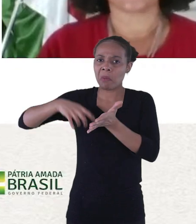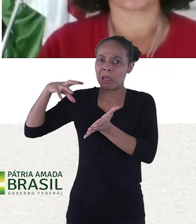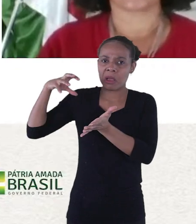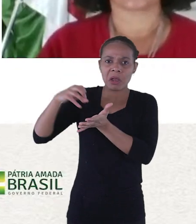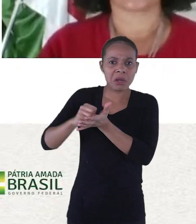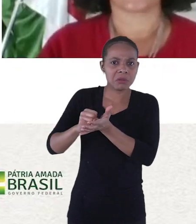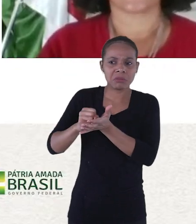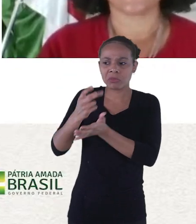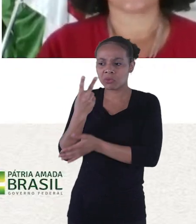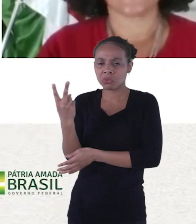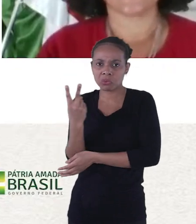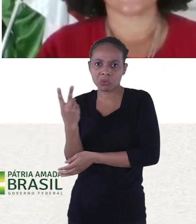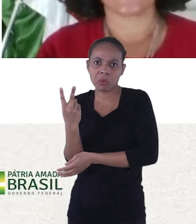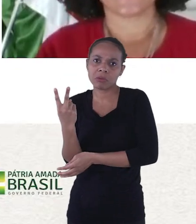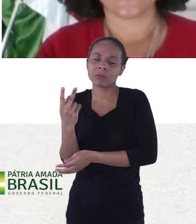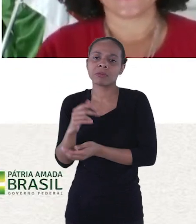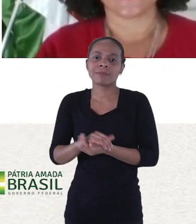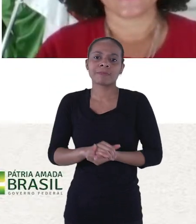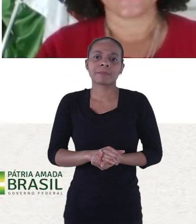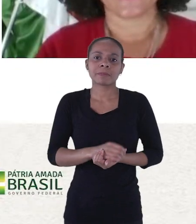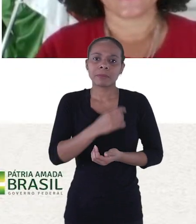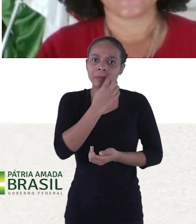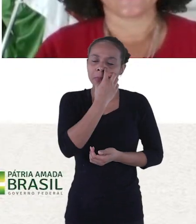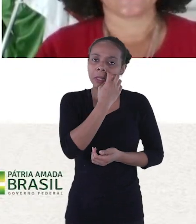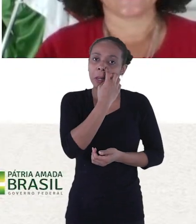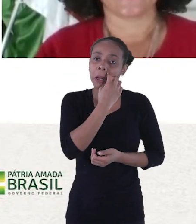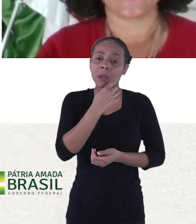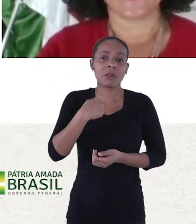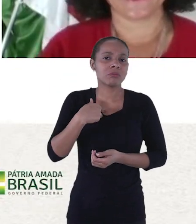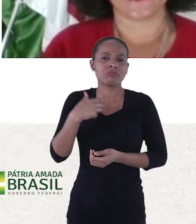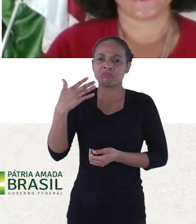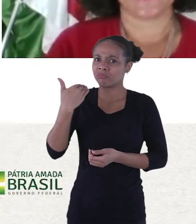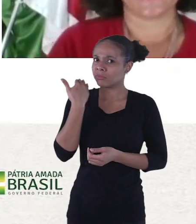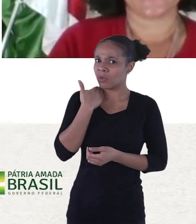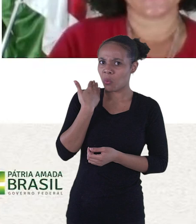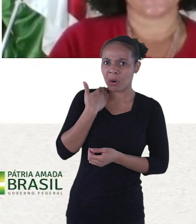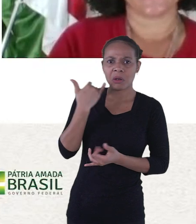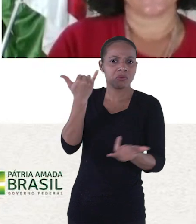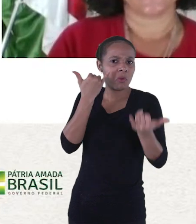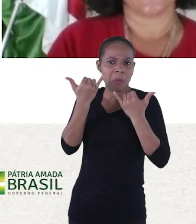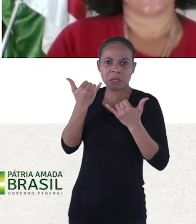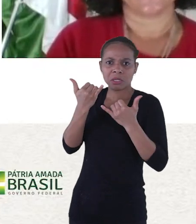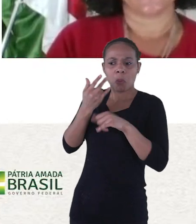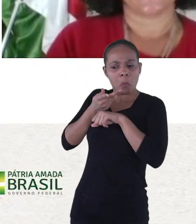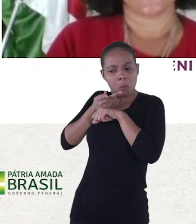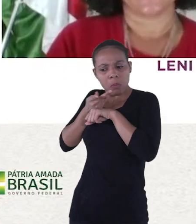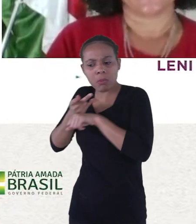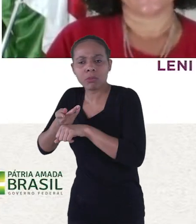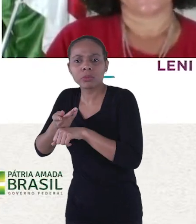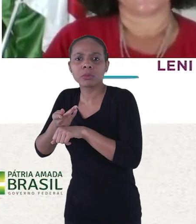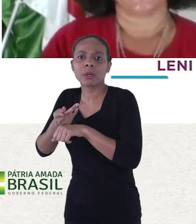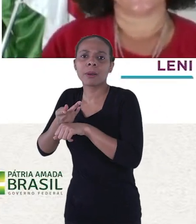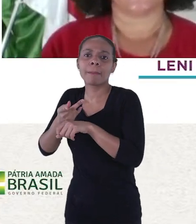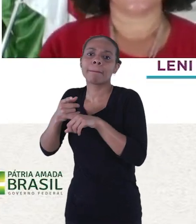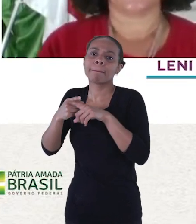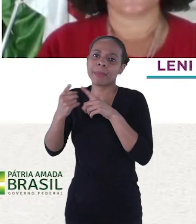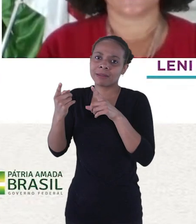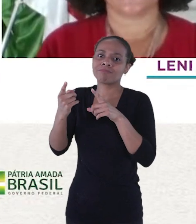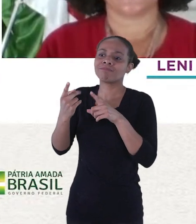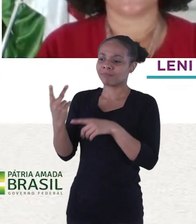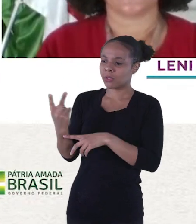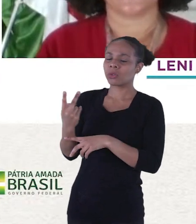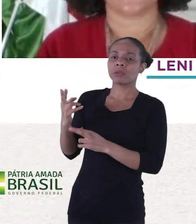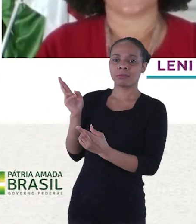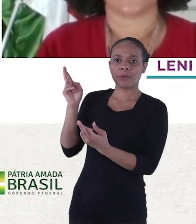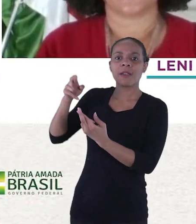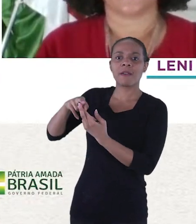eu não me canso de ir atrás dessas informações, mas é uma referência muito